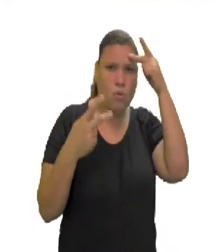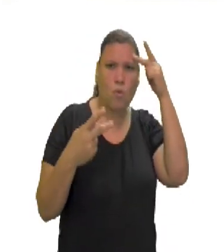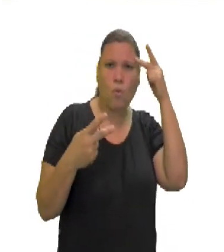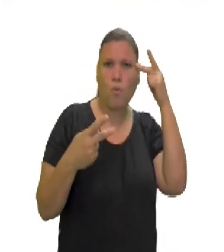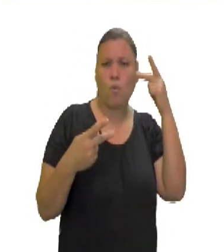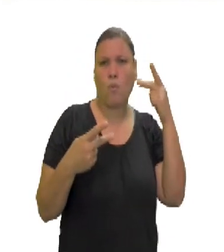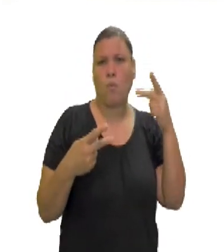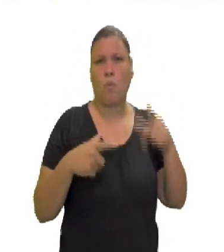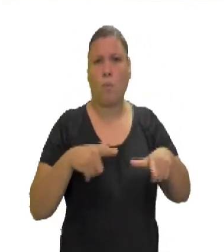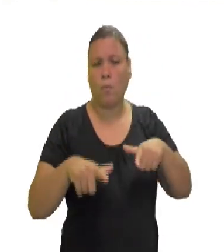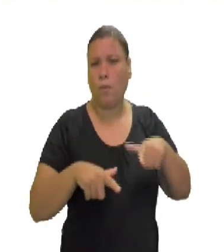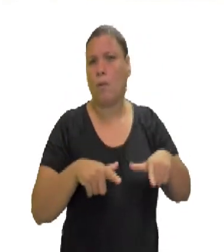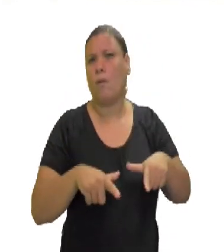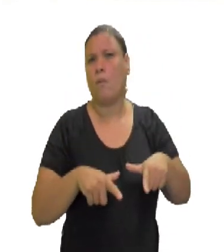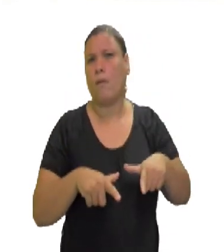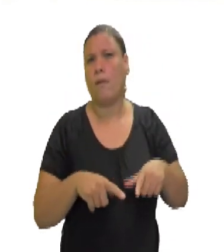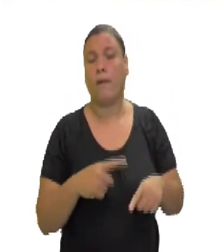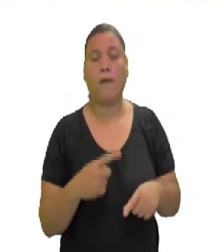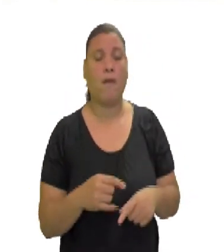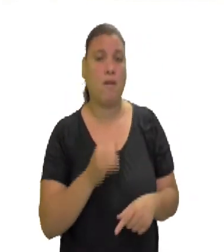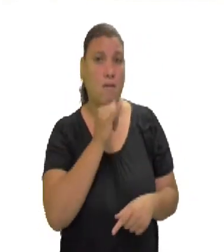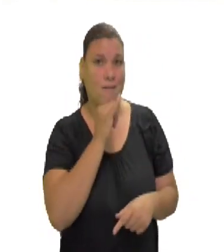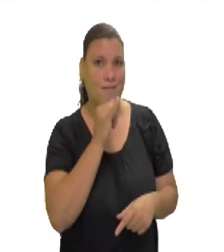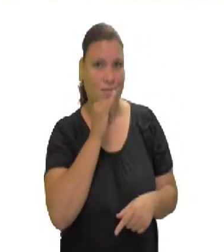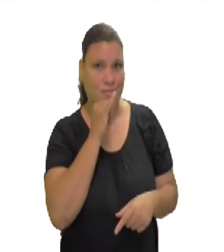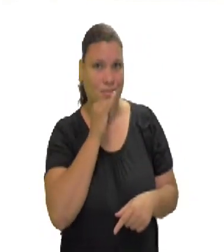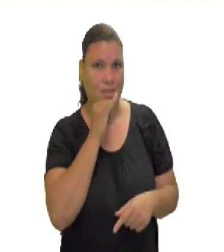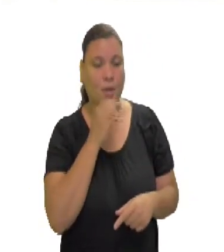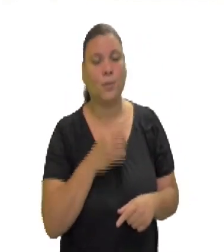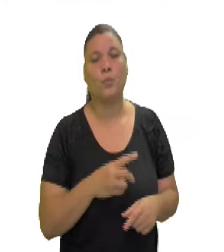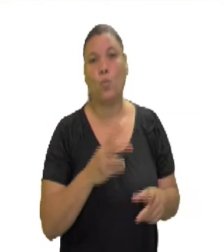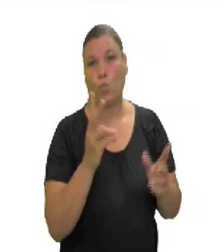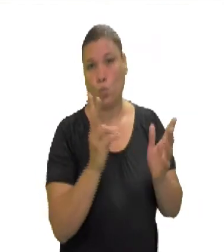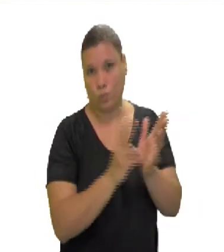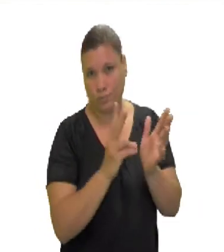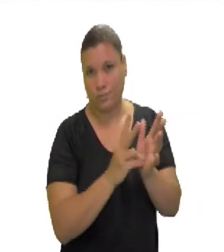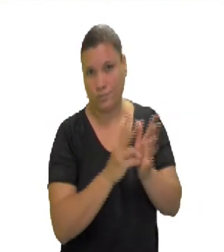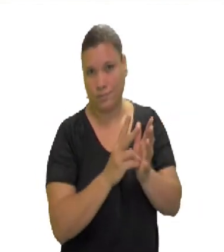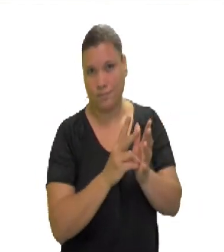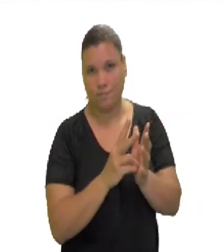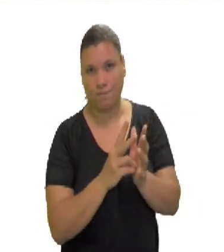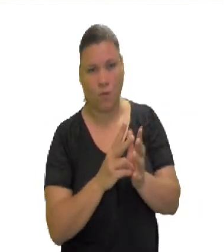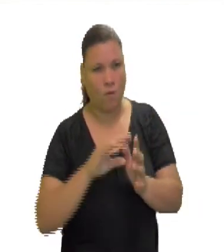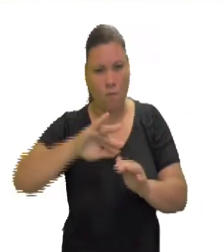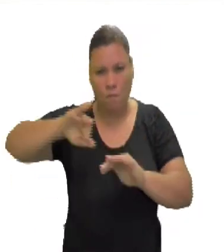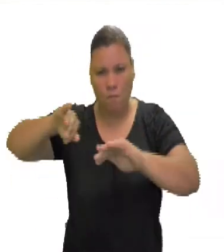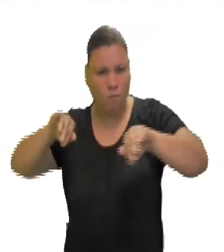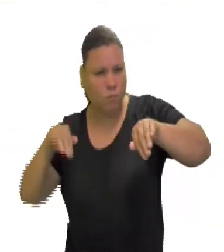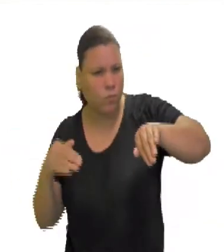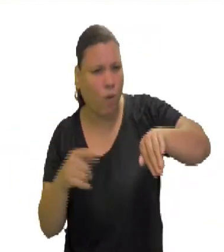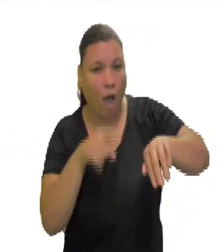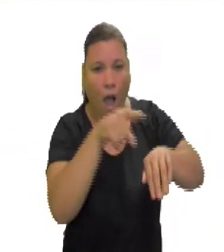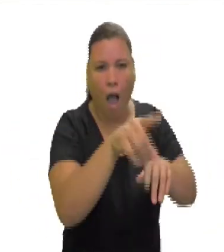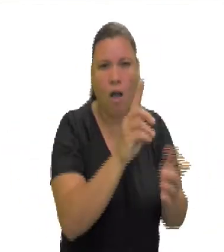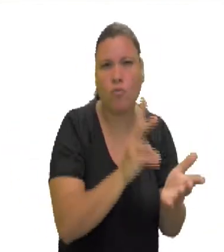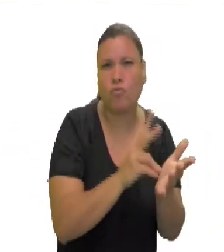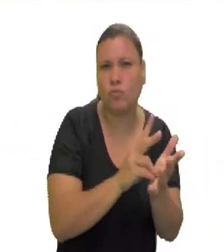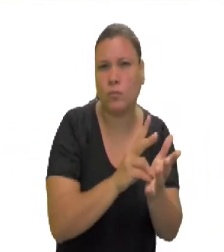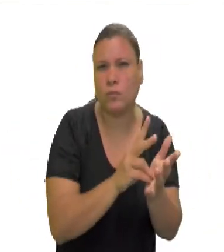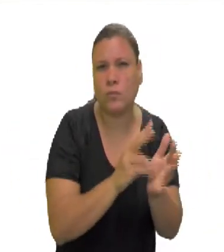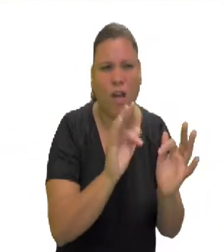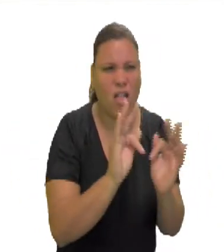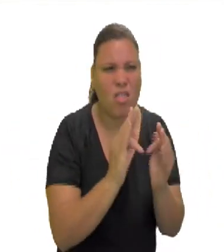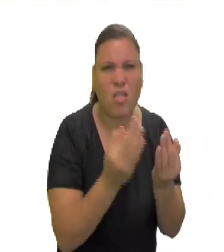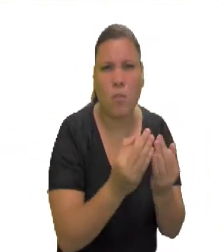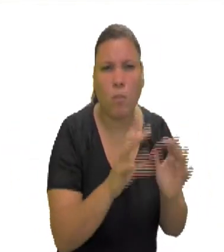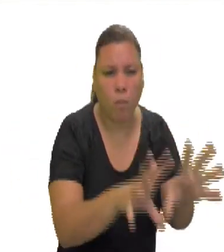moravam aqui iam ser escravizados, e essa era a função dos bandeirantes. E em uma dessas idas a